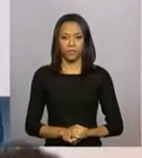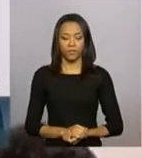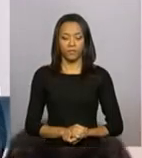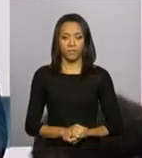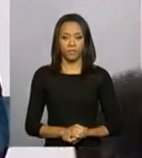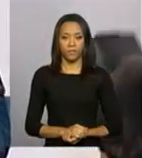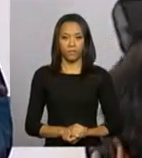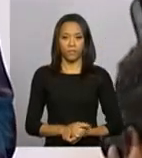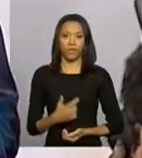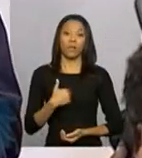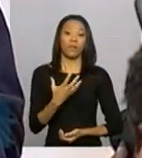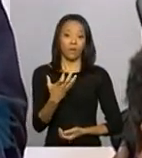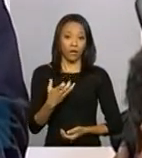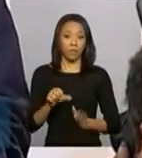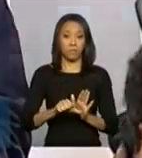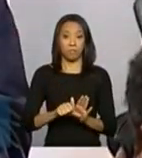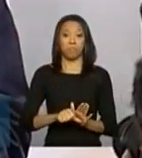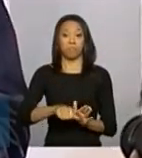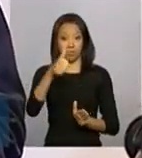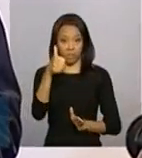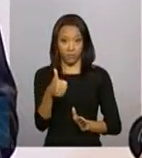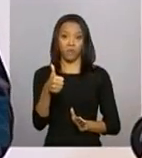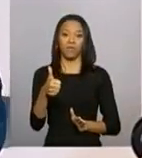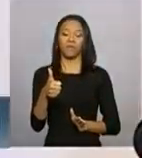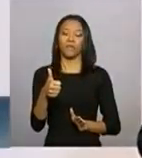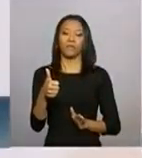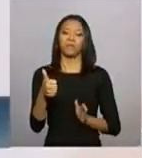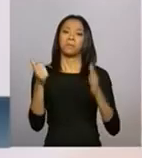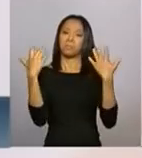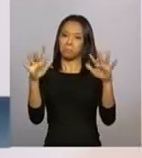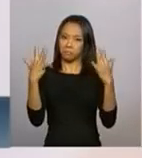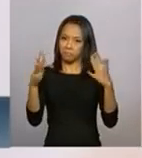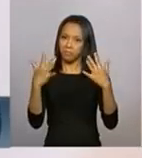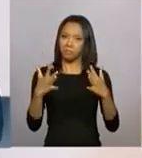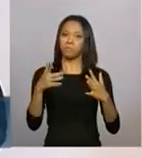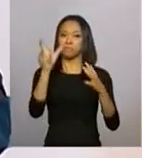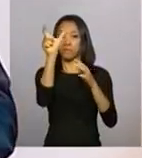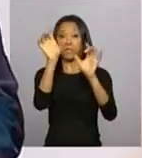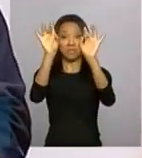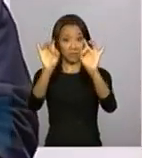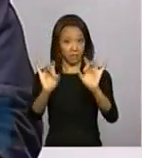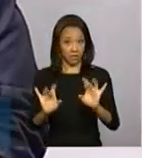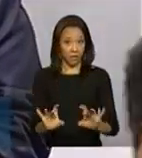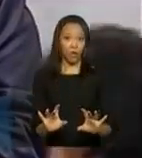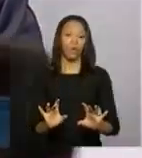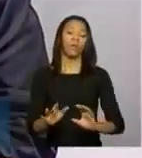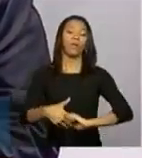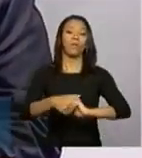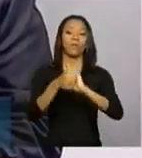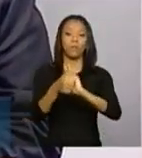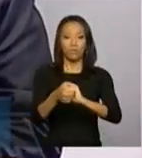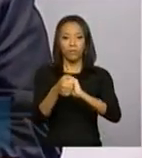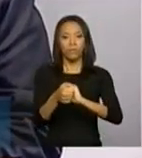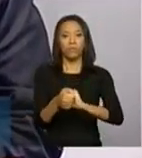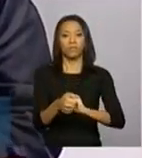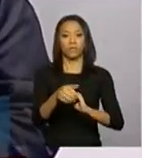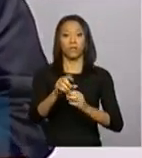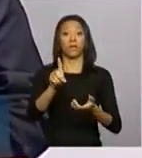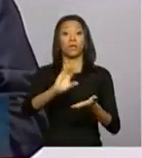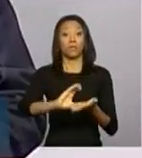Quero, em primeiro lugar, numa homenagem toda especial, cumprimentar o